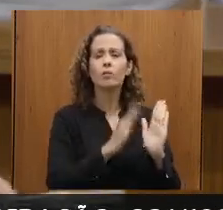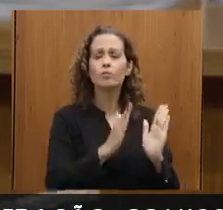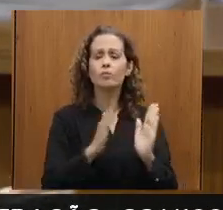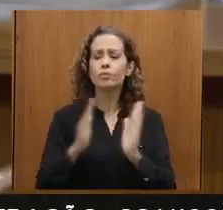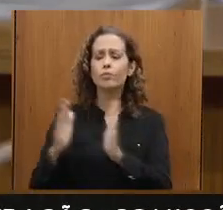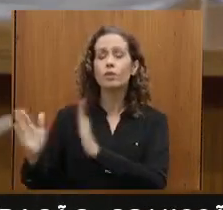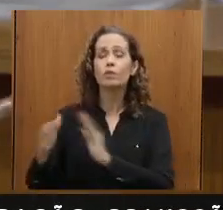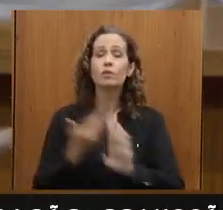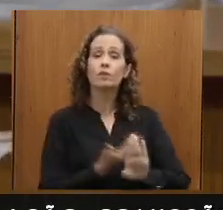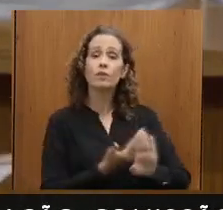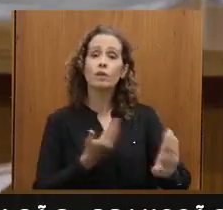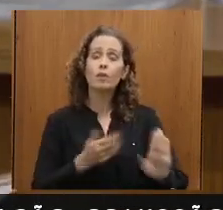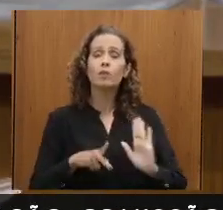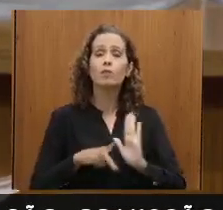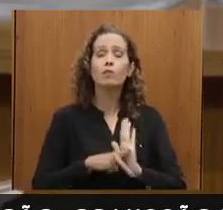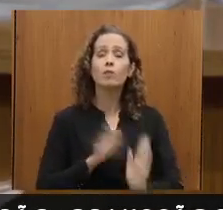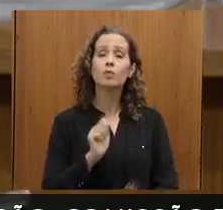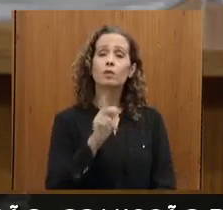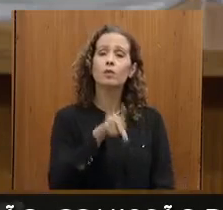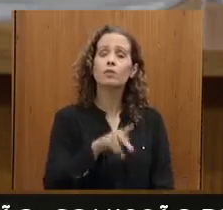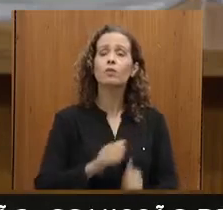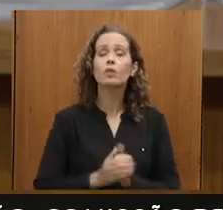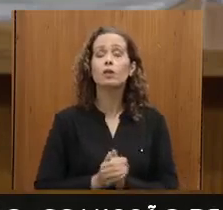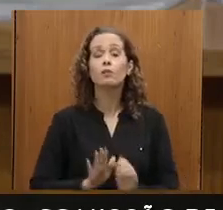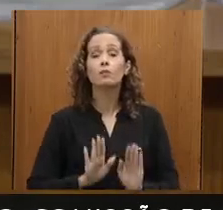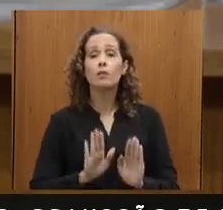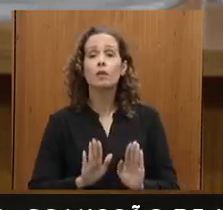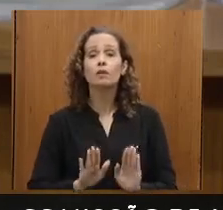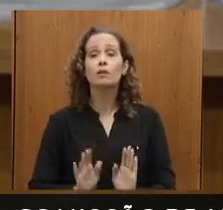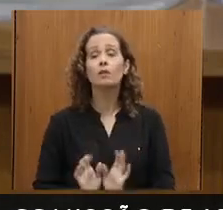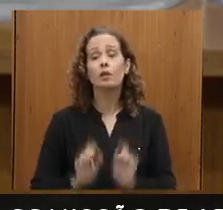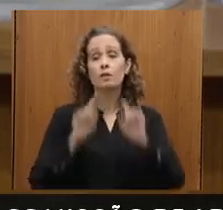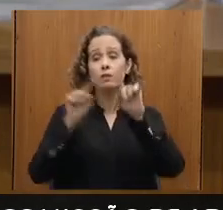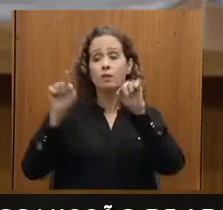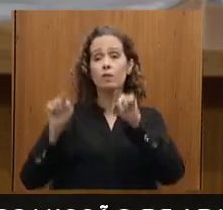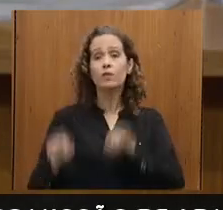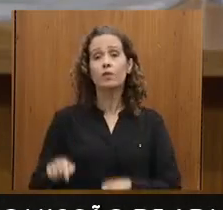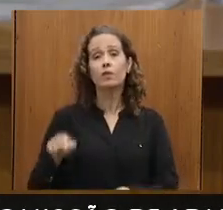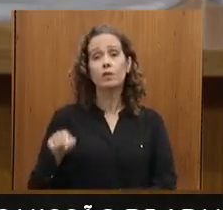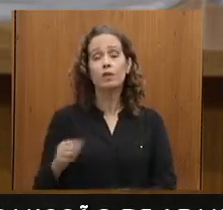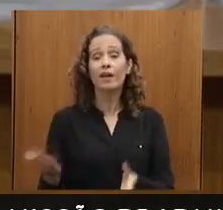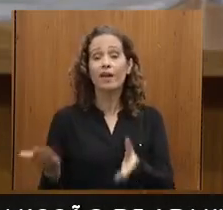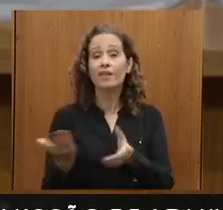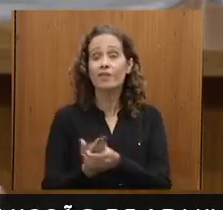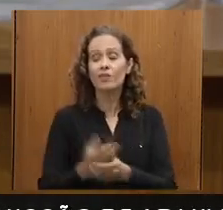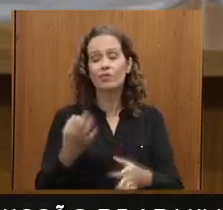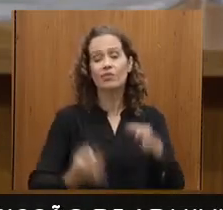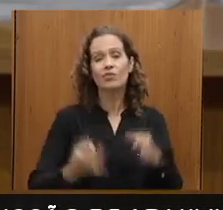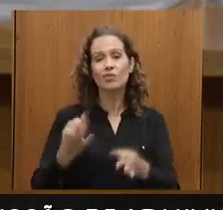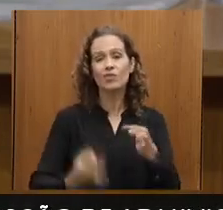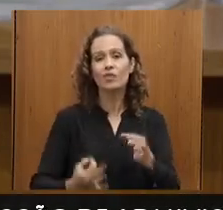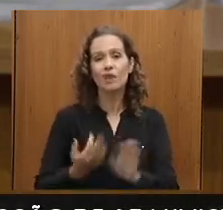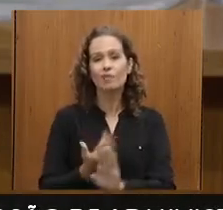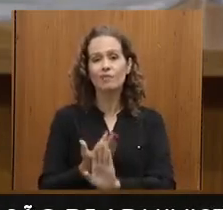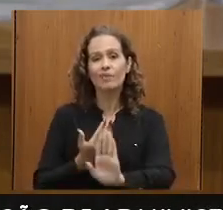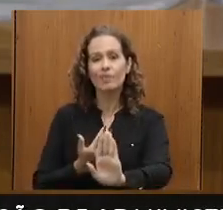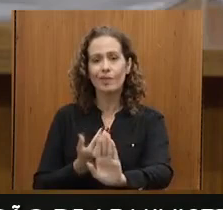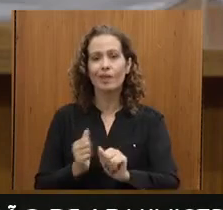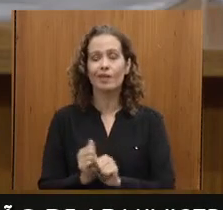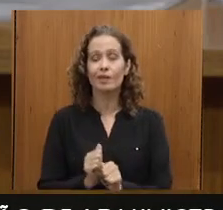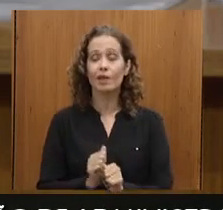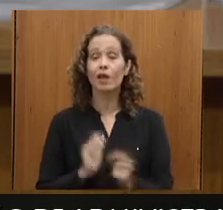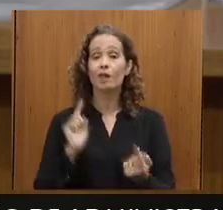afastamento para aposentadoria, excluídos os servidores que tenham ação judicial em relação ao tema.